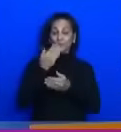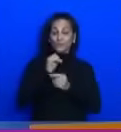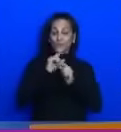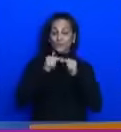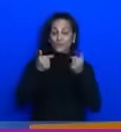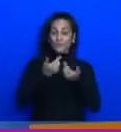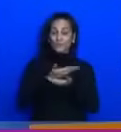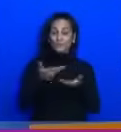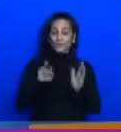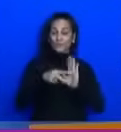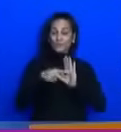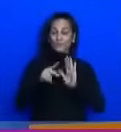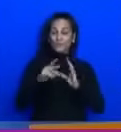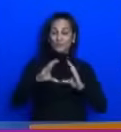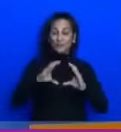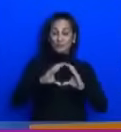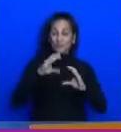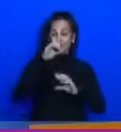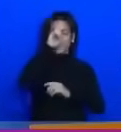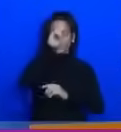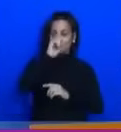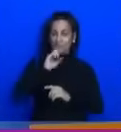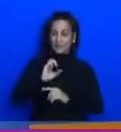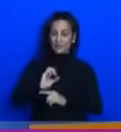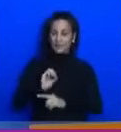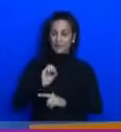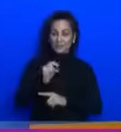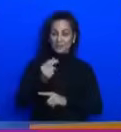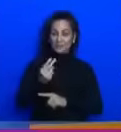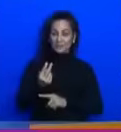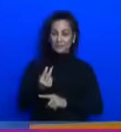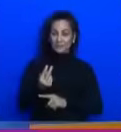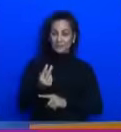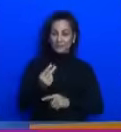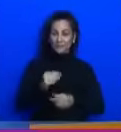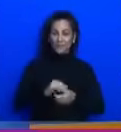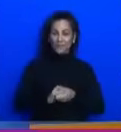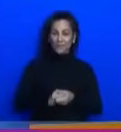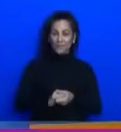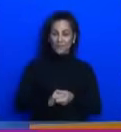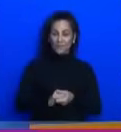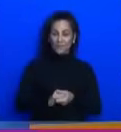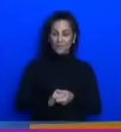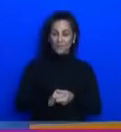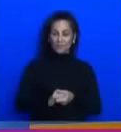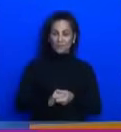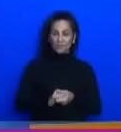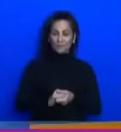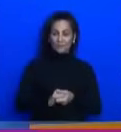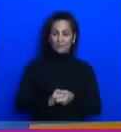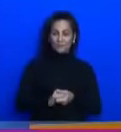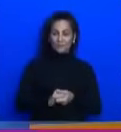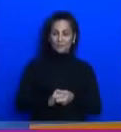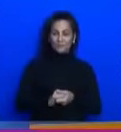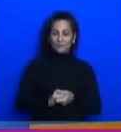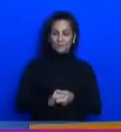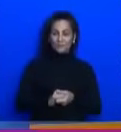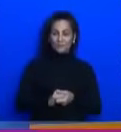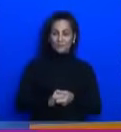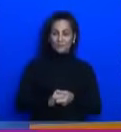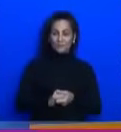Boa sorte para você. Bola amarela, 02. Amarela, 02.